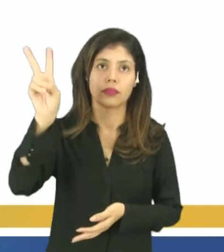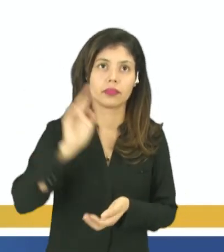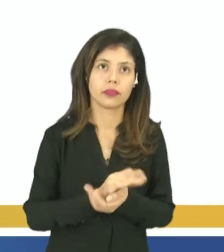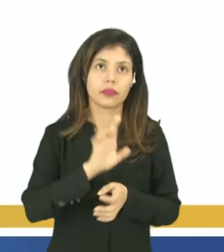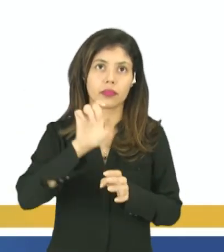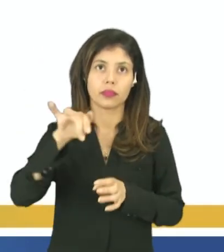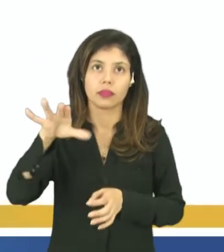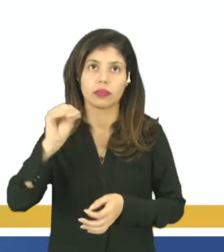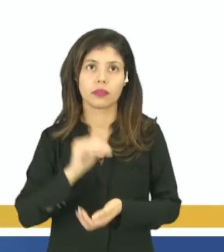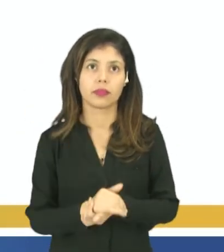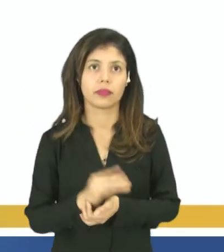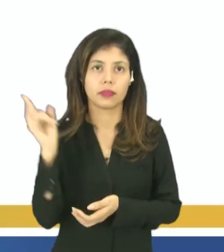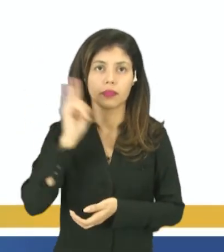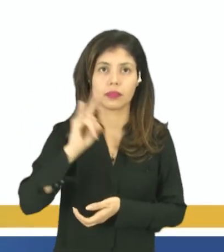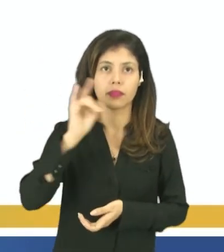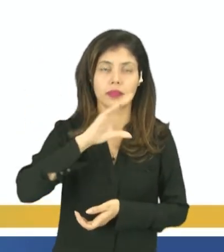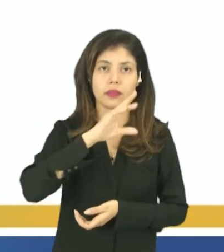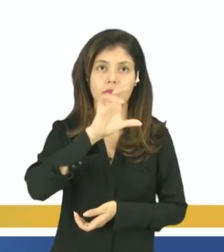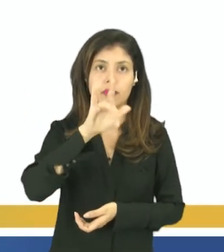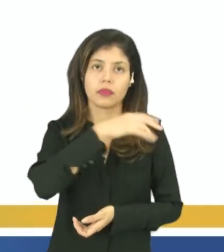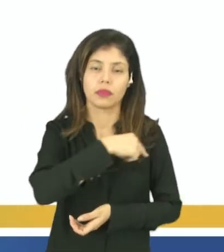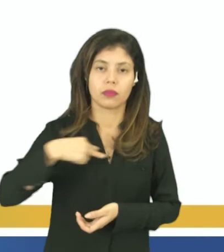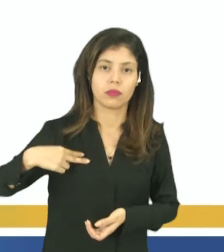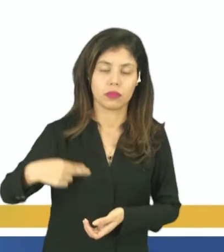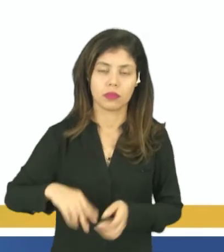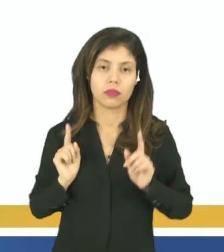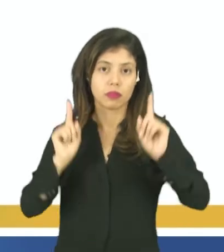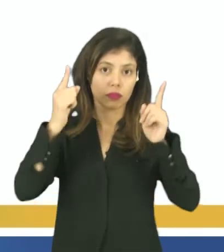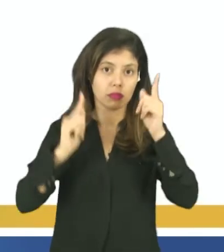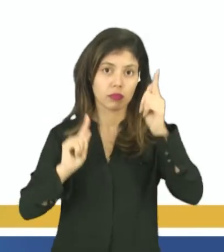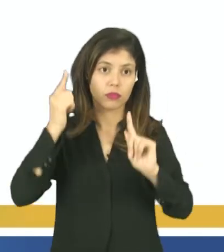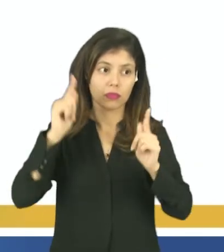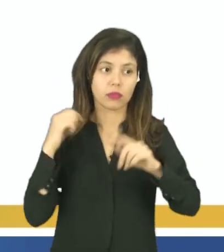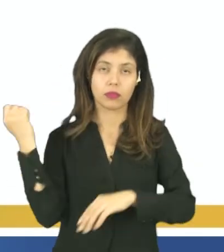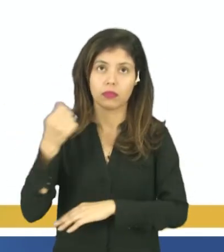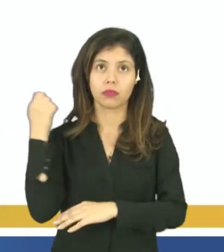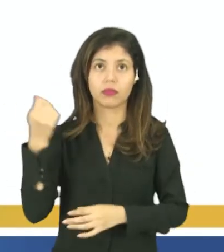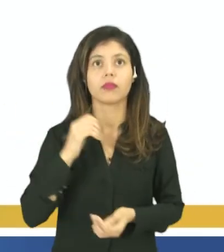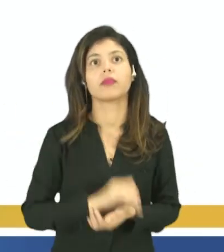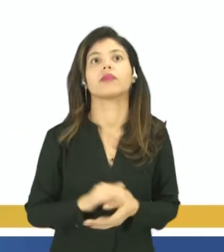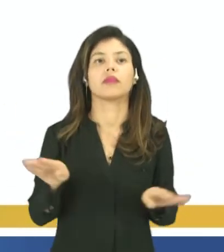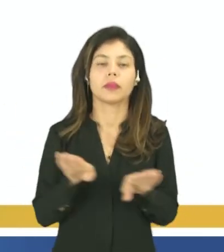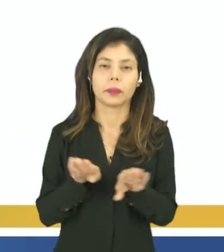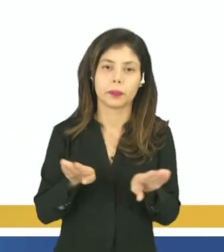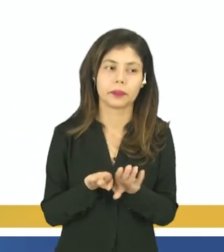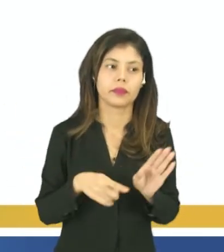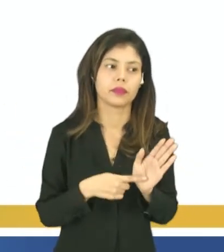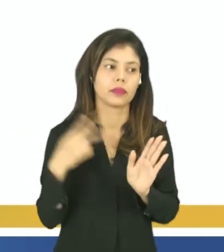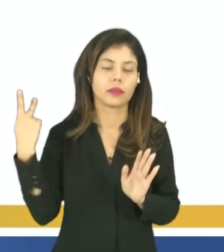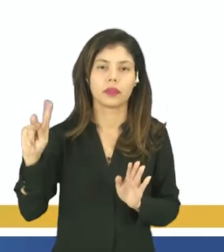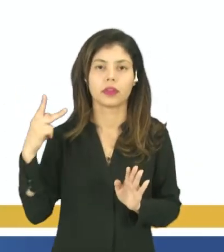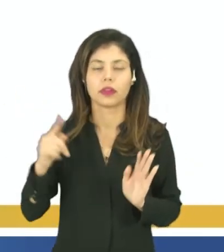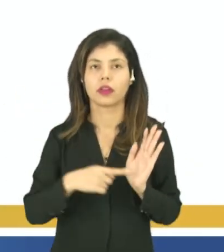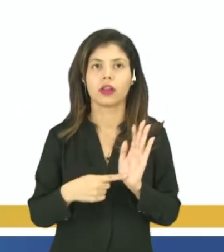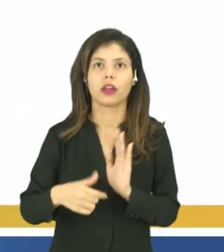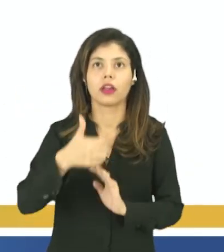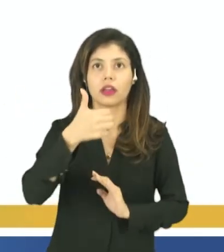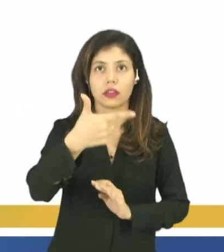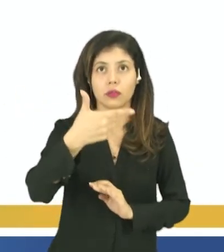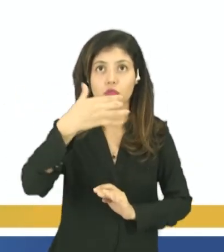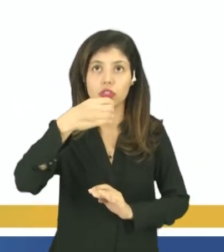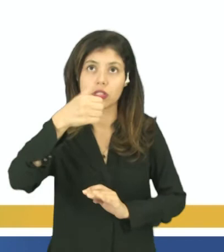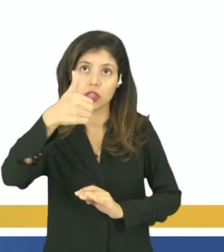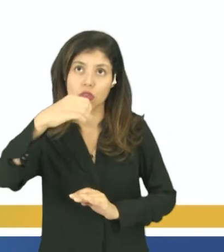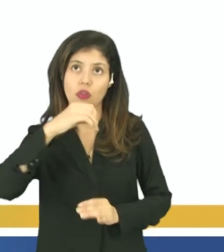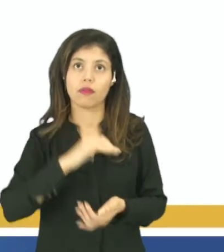Peru, Bolívia, Chile, Argentina e Paraguai. Então, certamente 2019 ficará